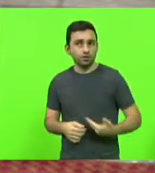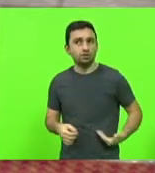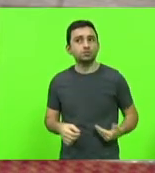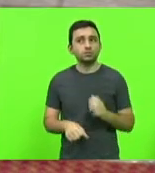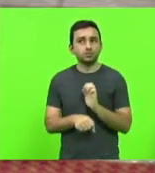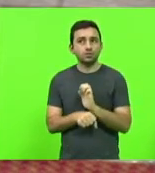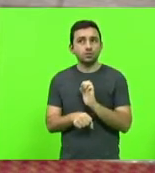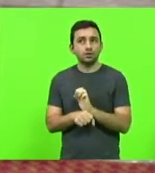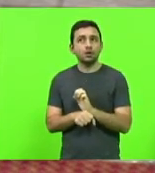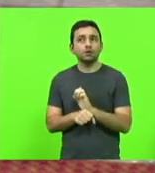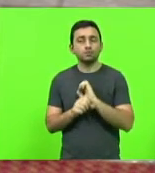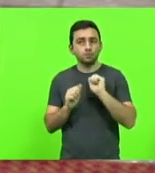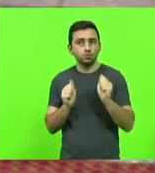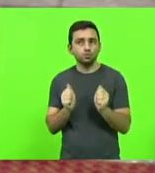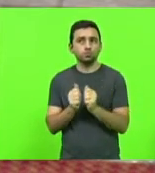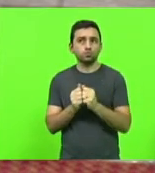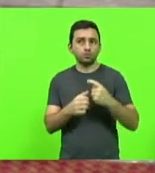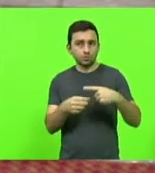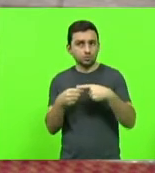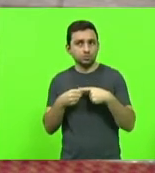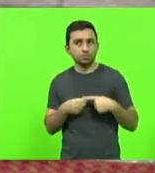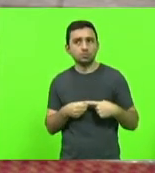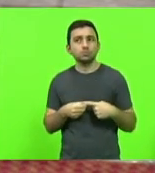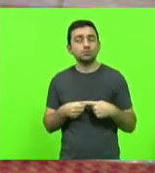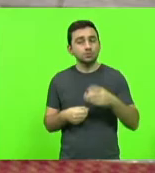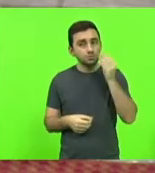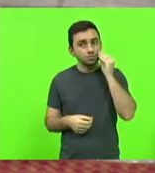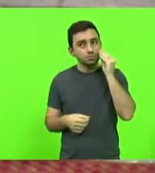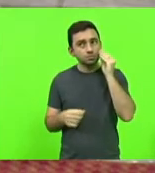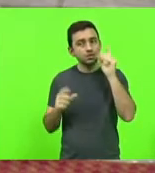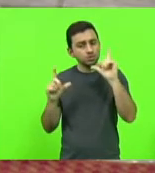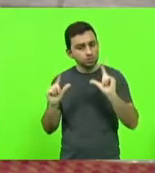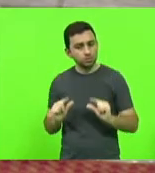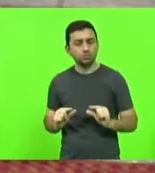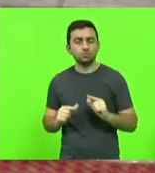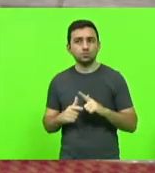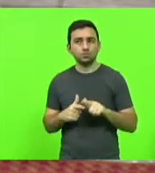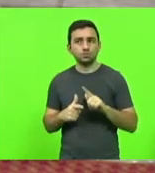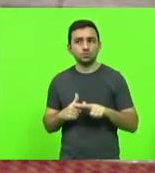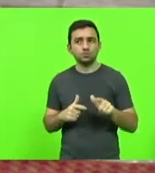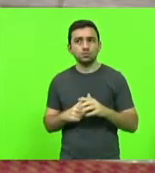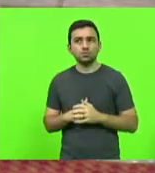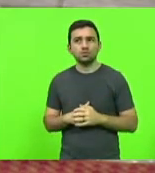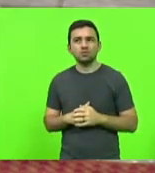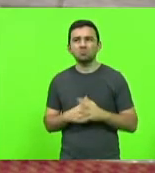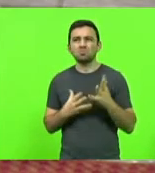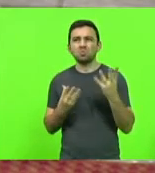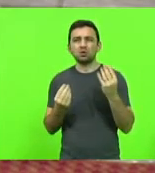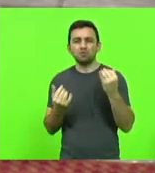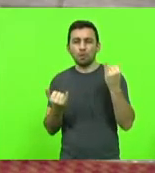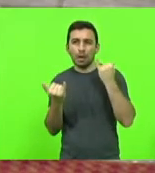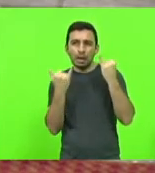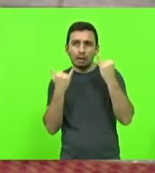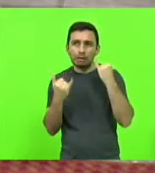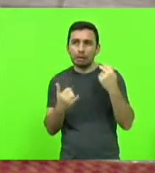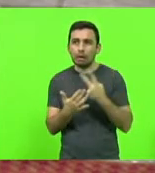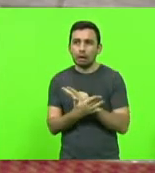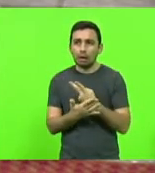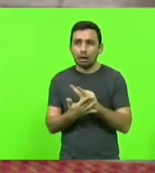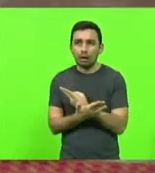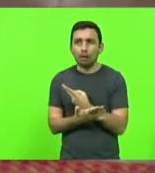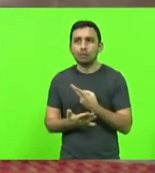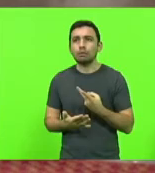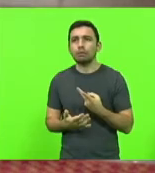juntamente com os municípios, para tentar amenizar essa situação. Muita contra-informação, muito